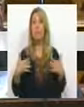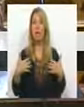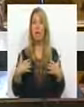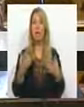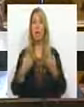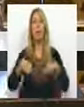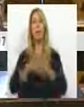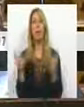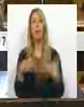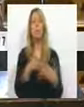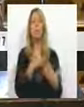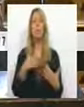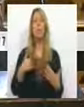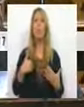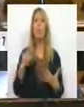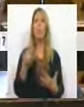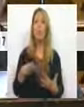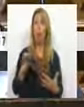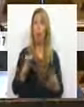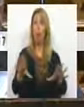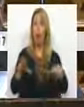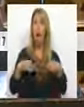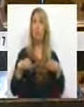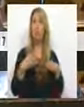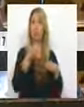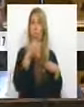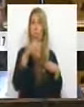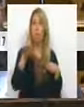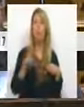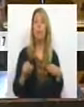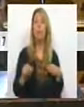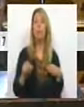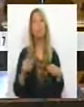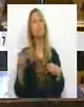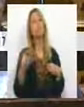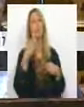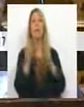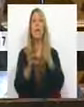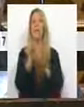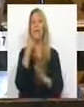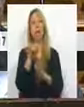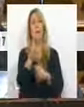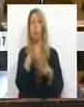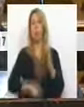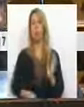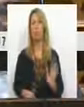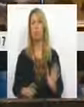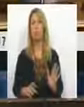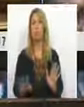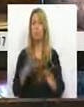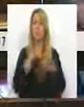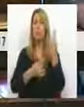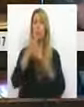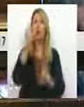numa reunião da Comissão de Saúde, o PS assumiu verbalmente também que retirava a criação deste imposto. E